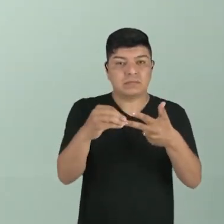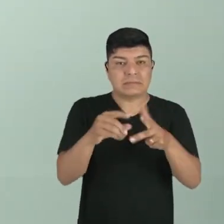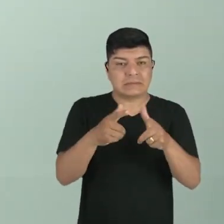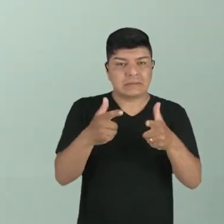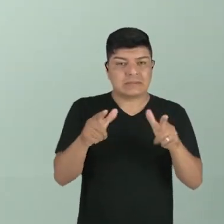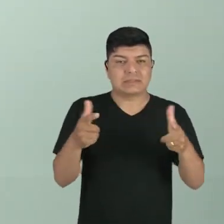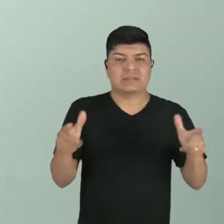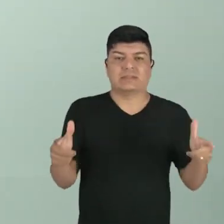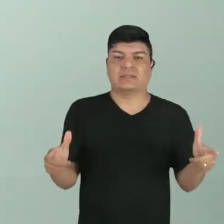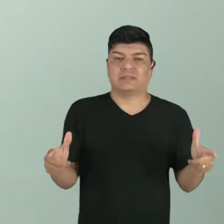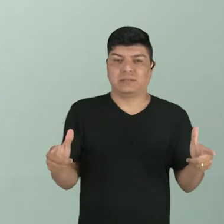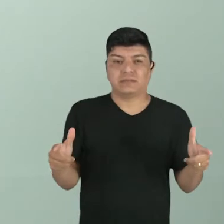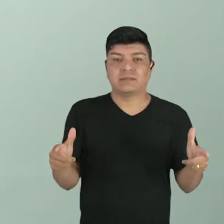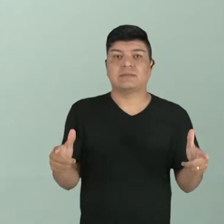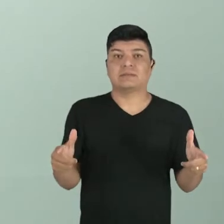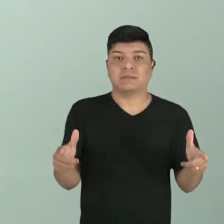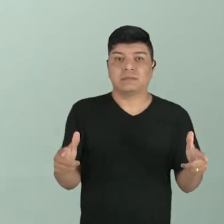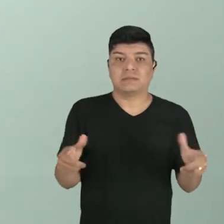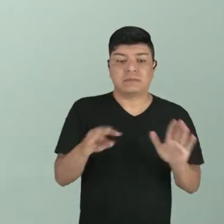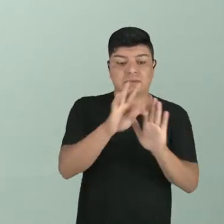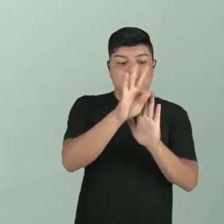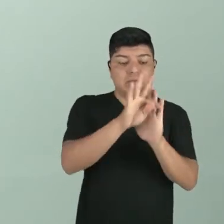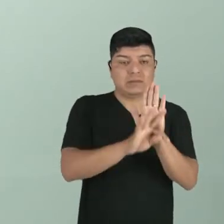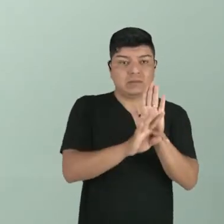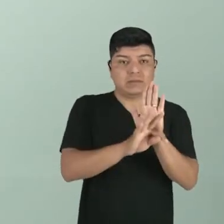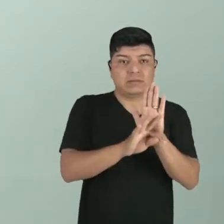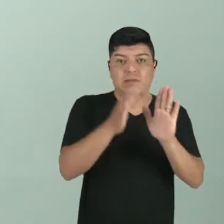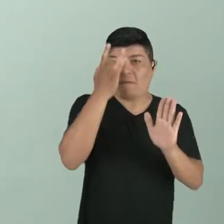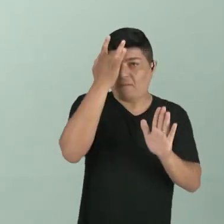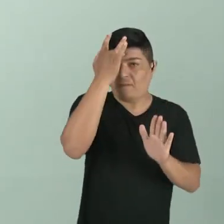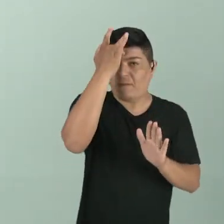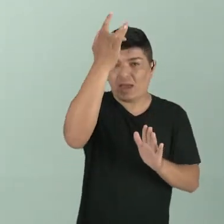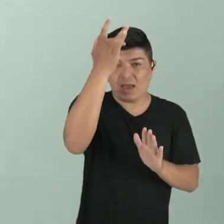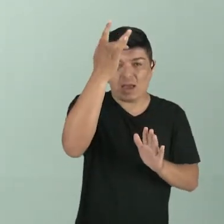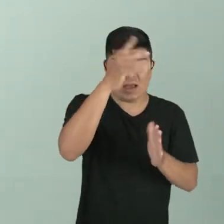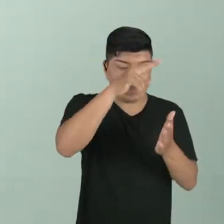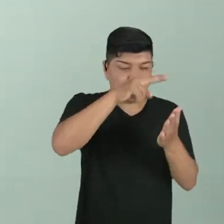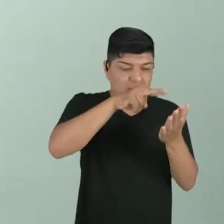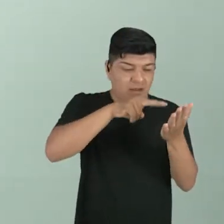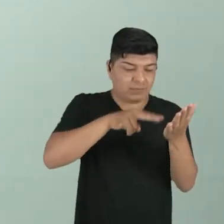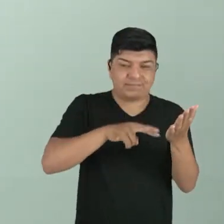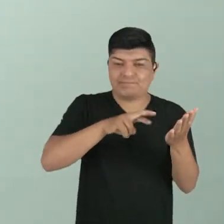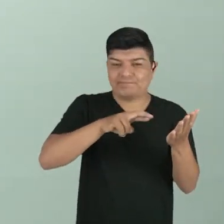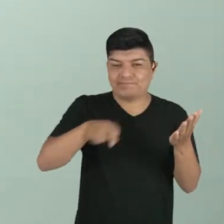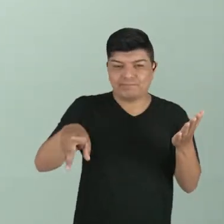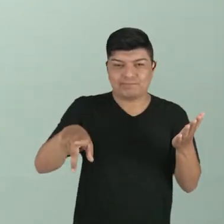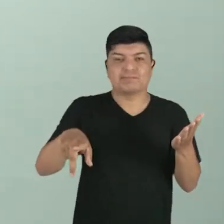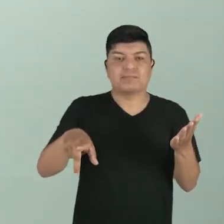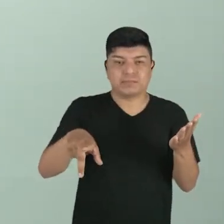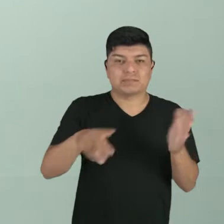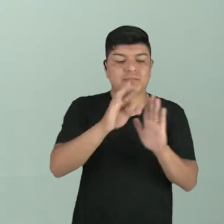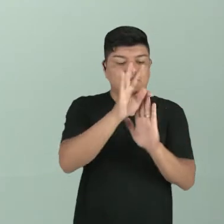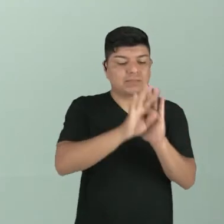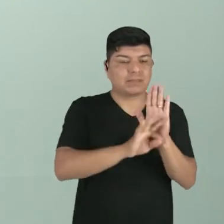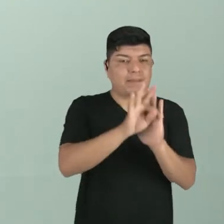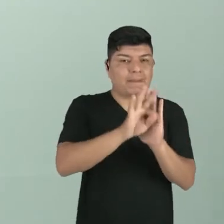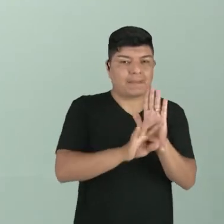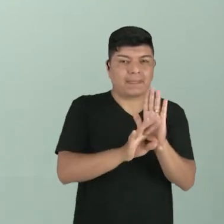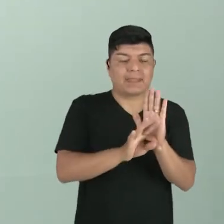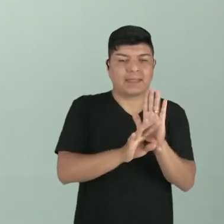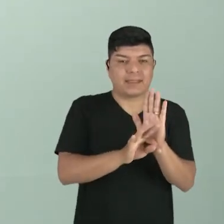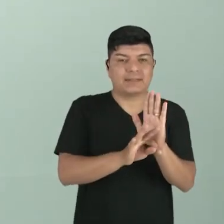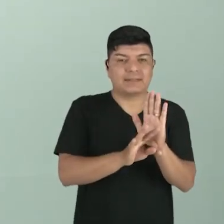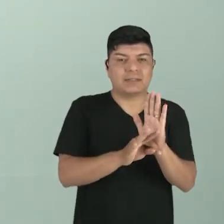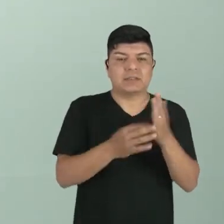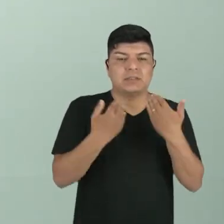grande Estação praticamente textos Então não é tão fácil para você fazer a leitura são textos que tornam a leitura